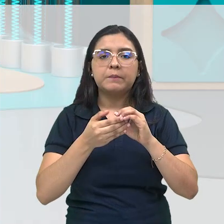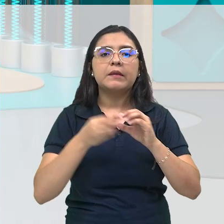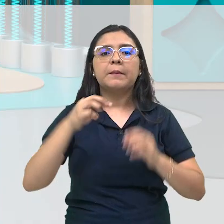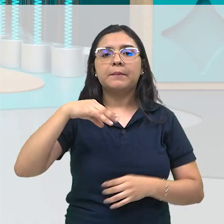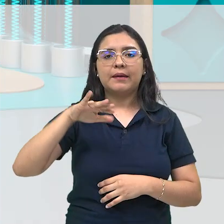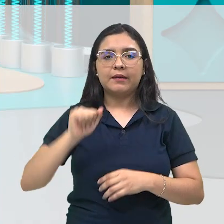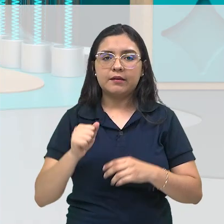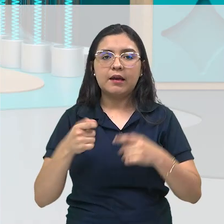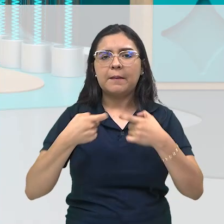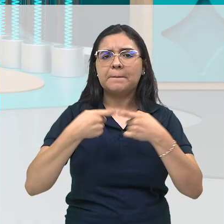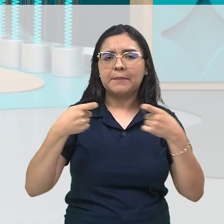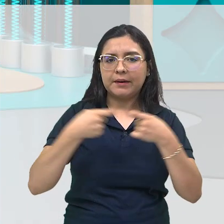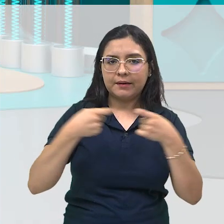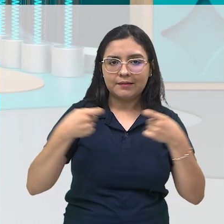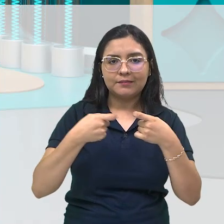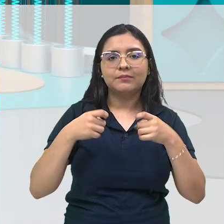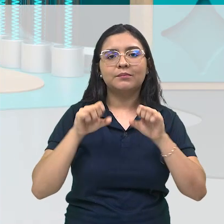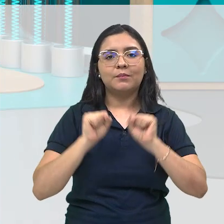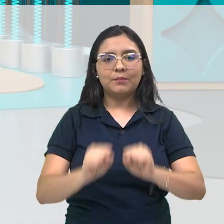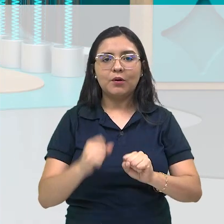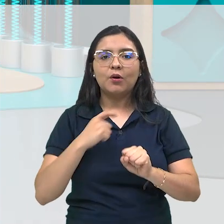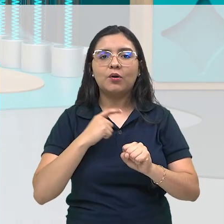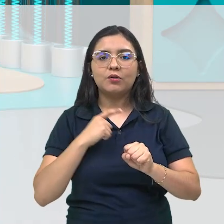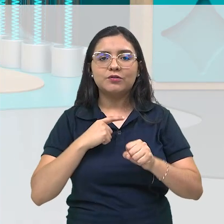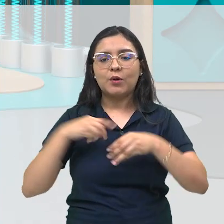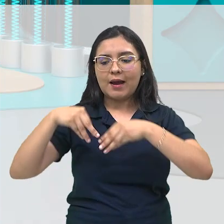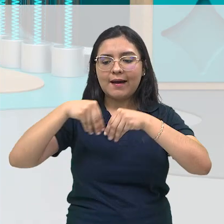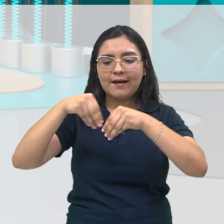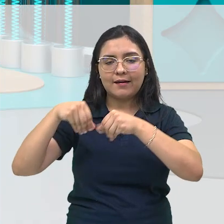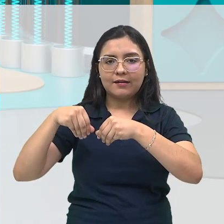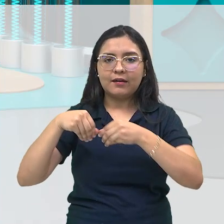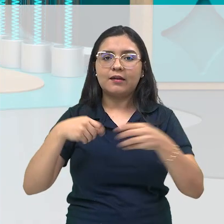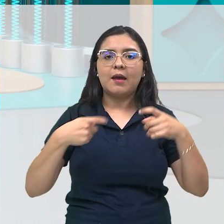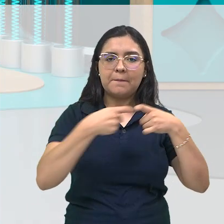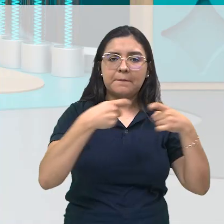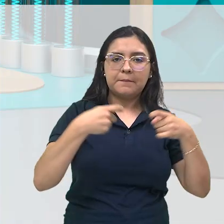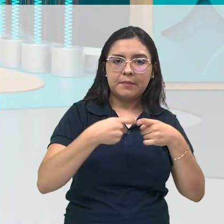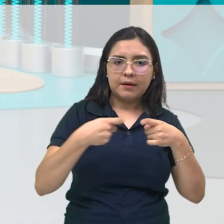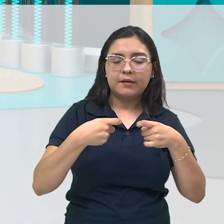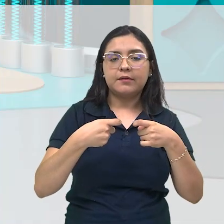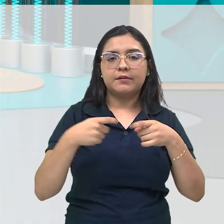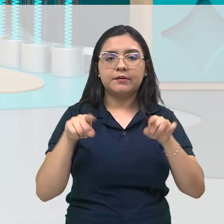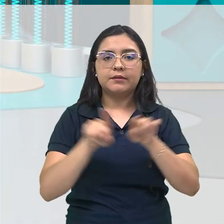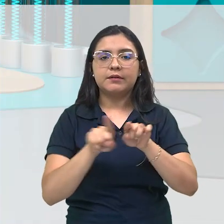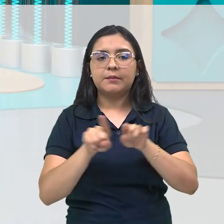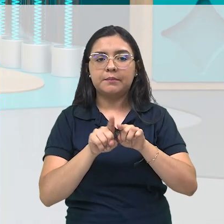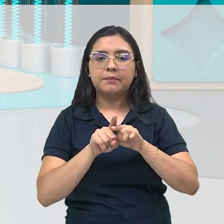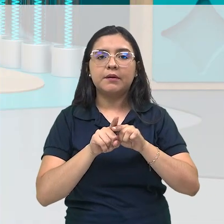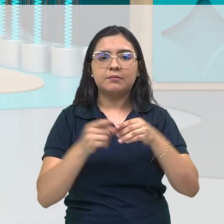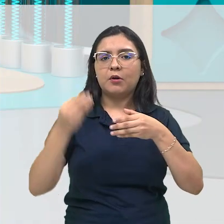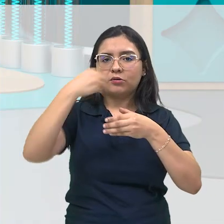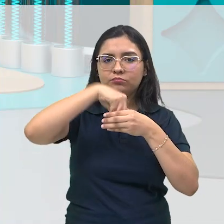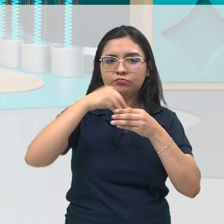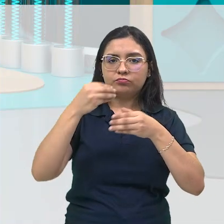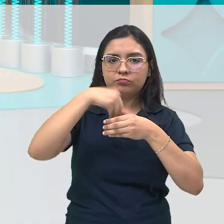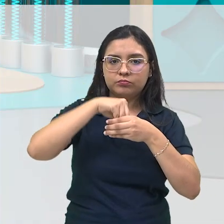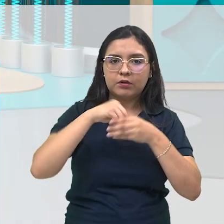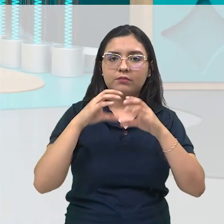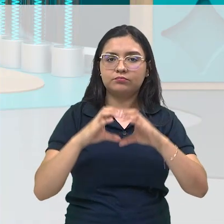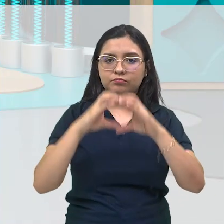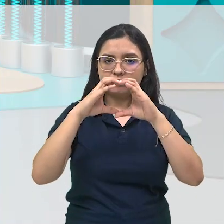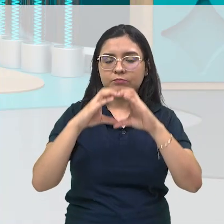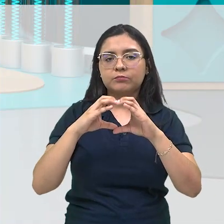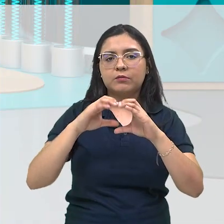meias, né? Meias velhas, colocar um pouco de areia dentro, então tecidos dentro, e aí você pode você